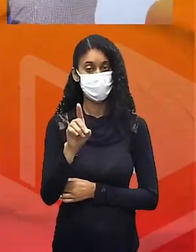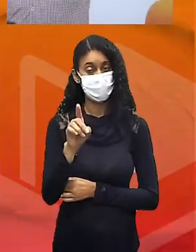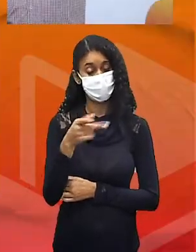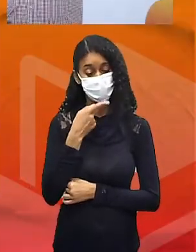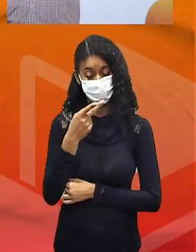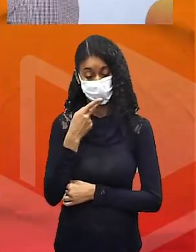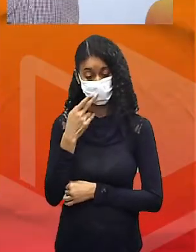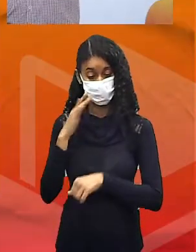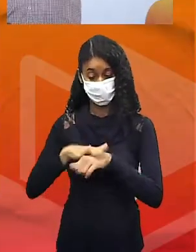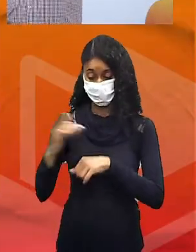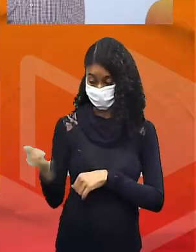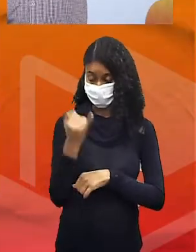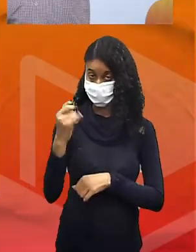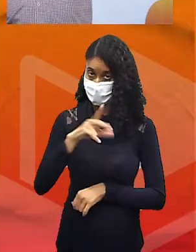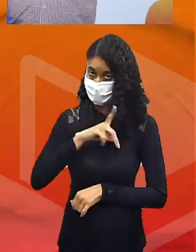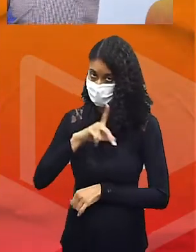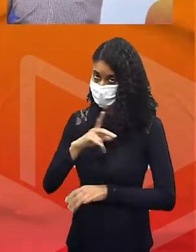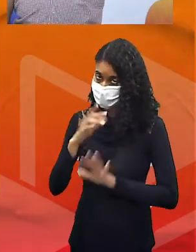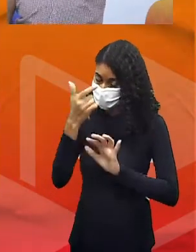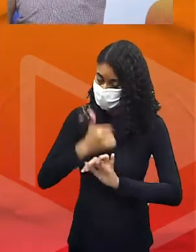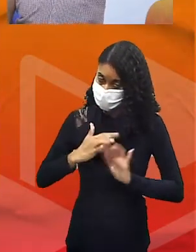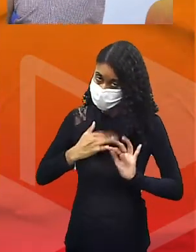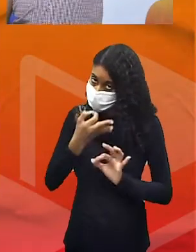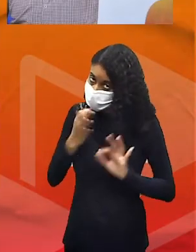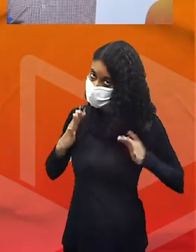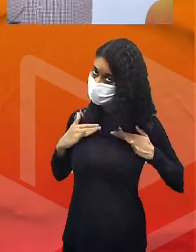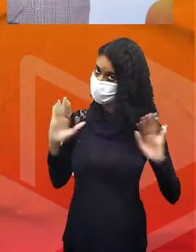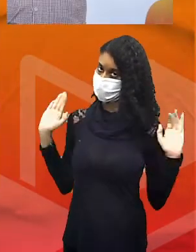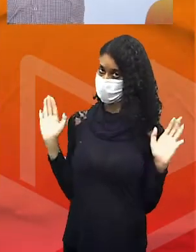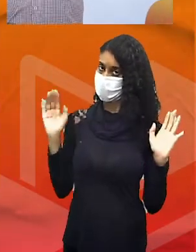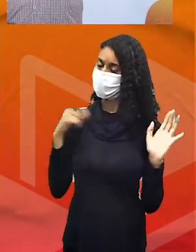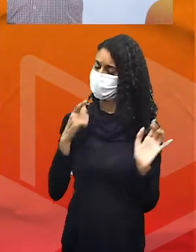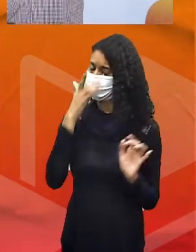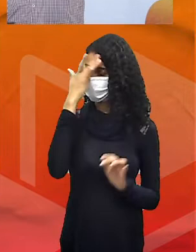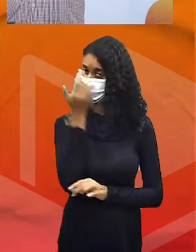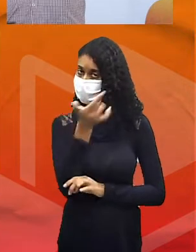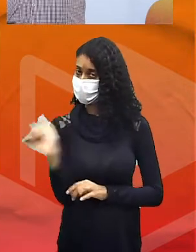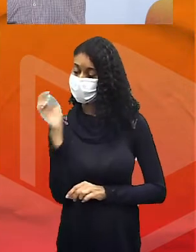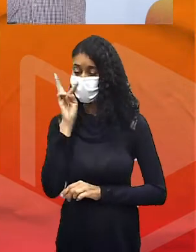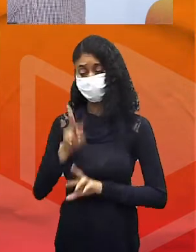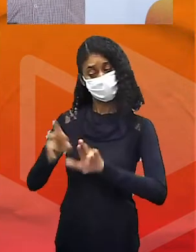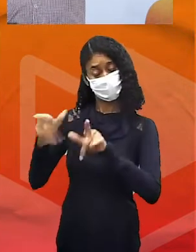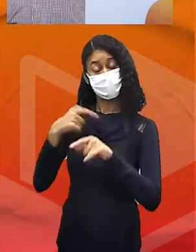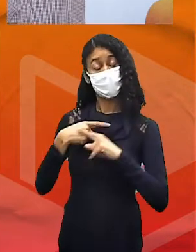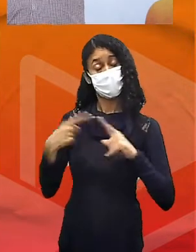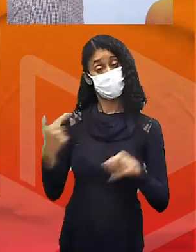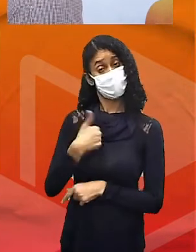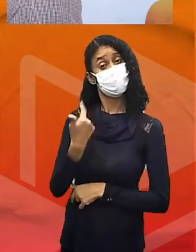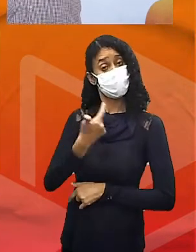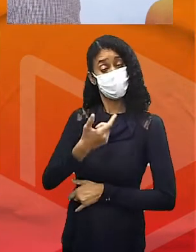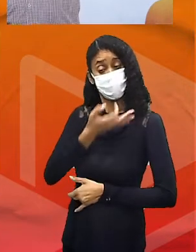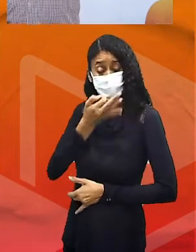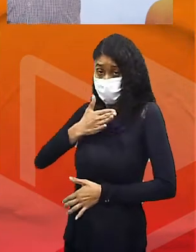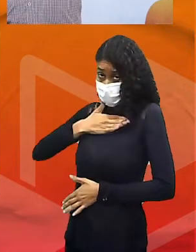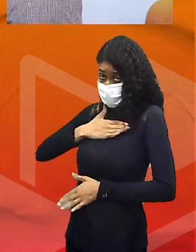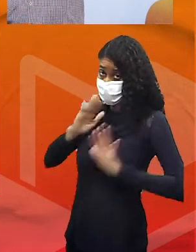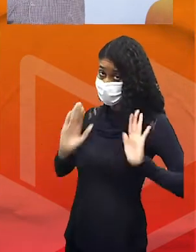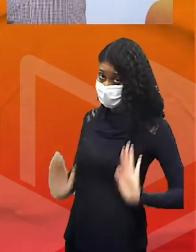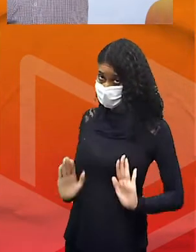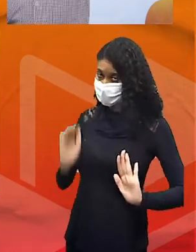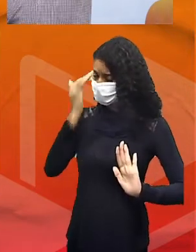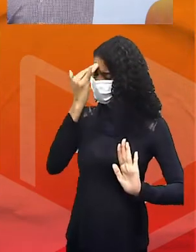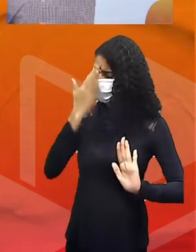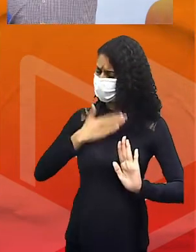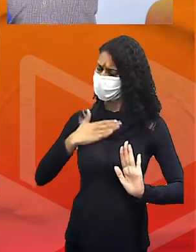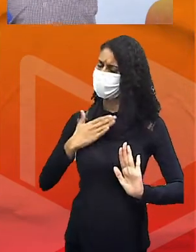pessoal aí, mas há controvérsias, há quem veja de outra maneira, mas eu, no meu entender, e no entender